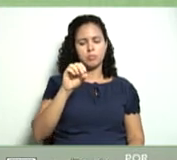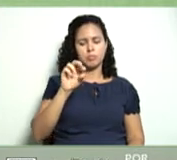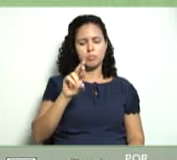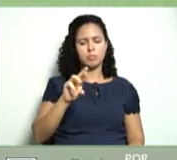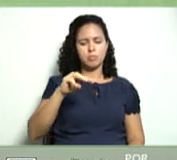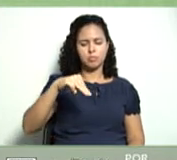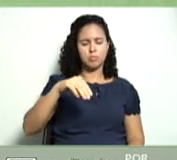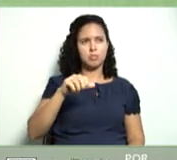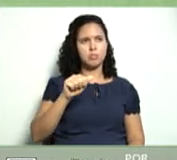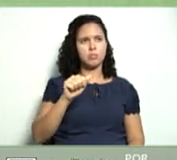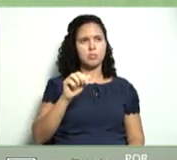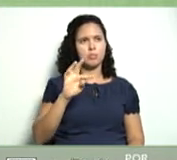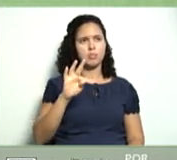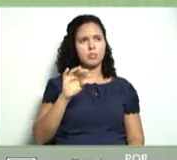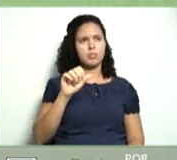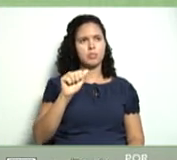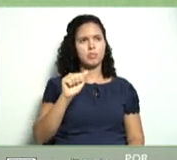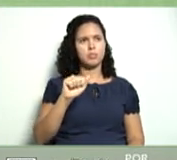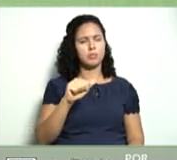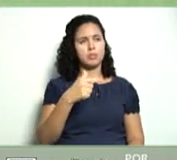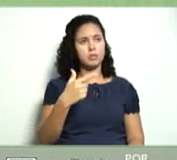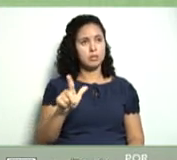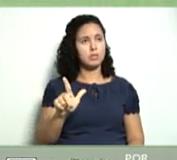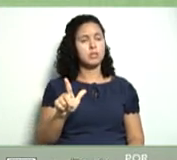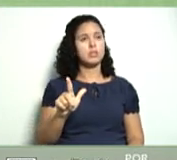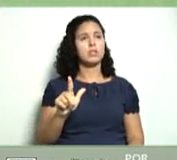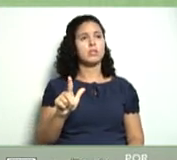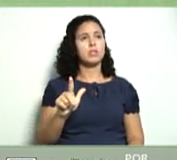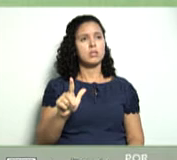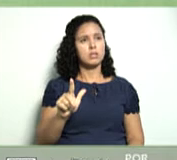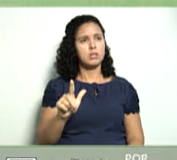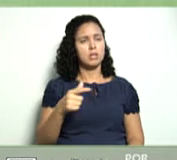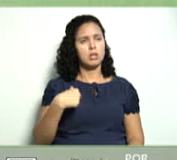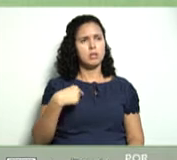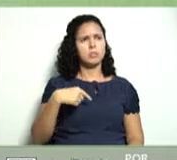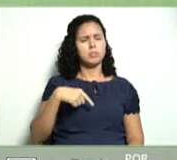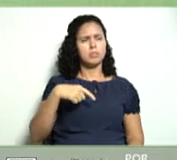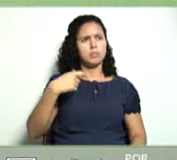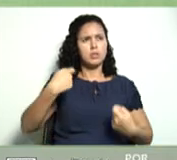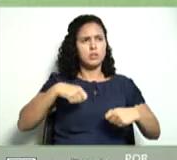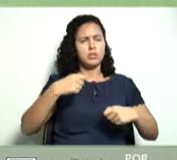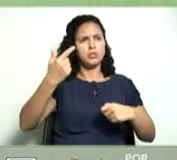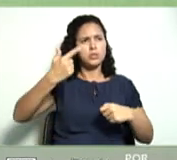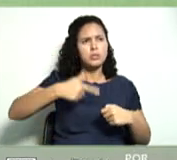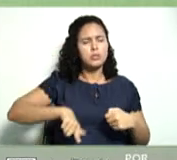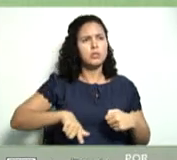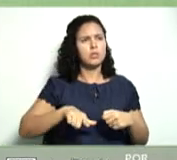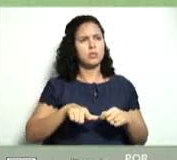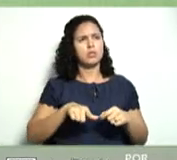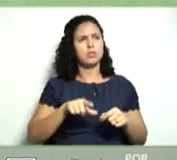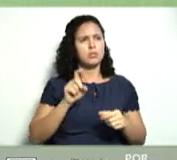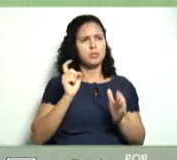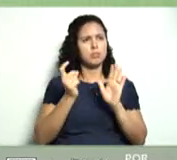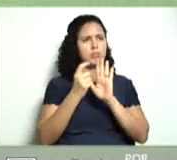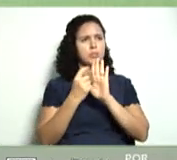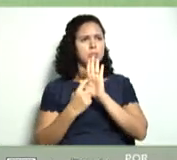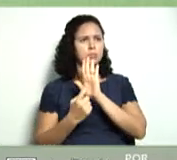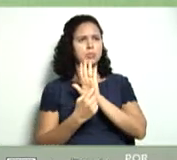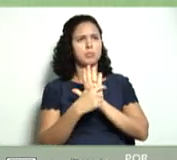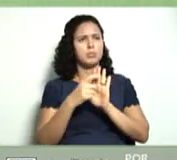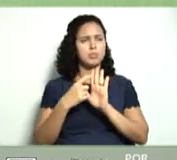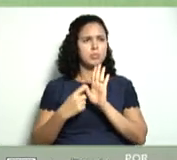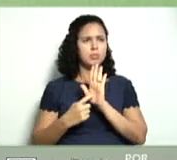vou passar em saulo ao que vai acontecer eu não precisei fazer as formatações que eu utilizei